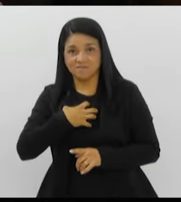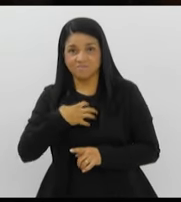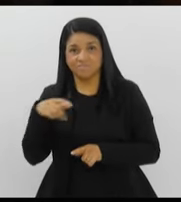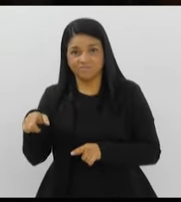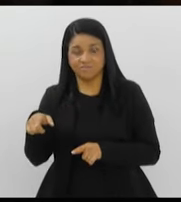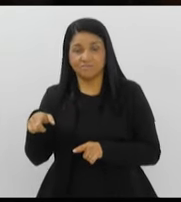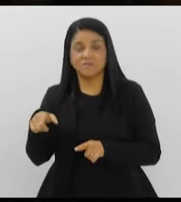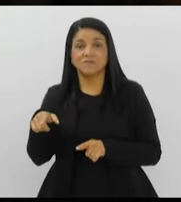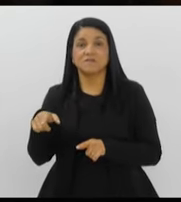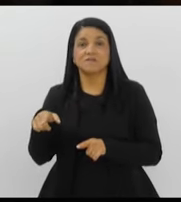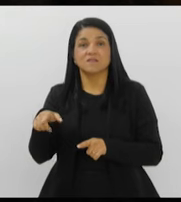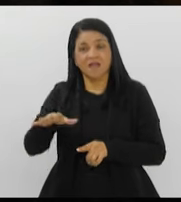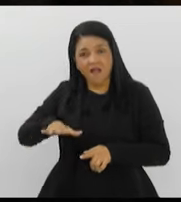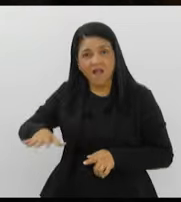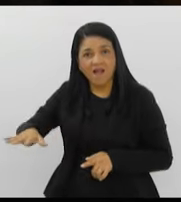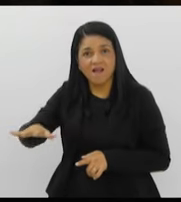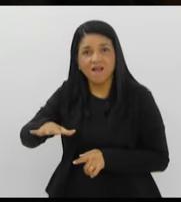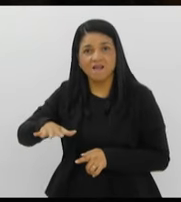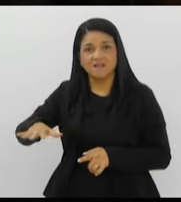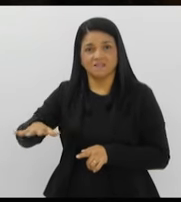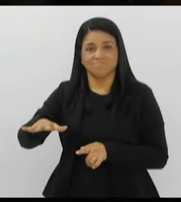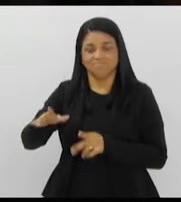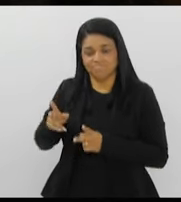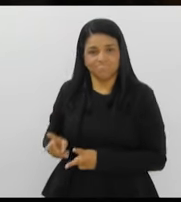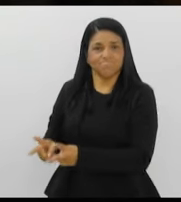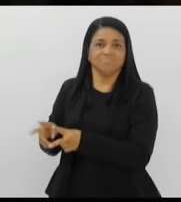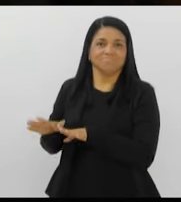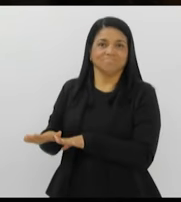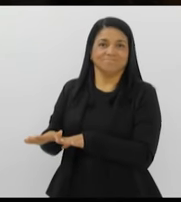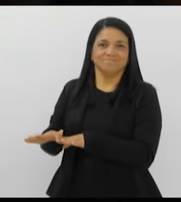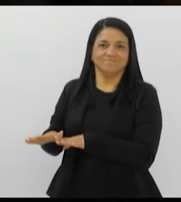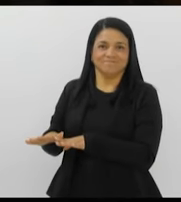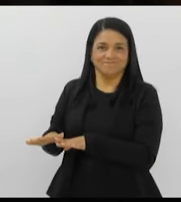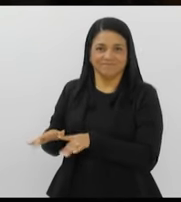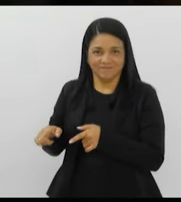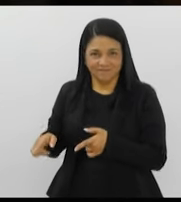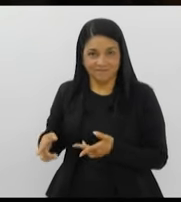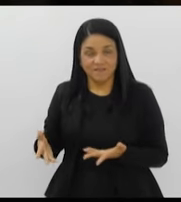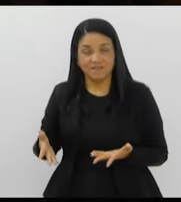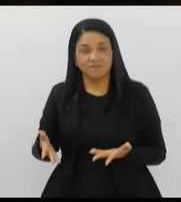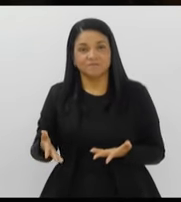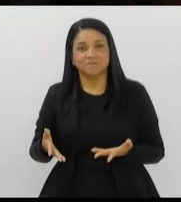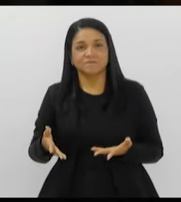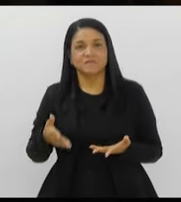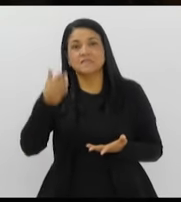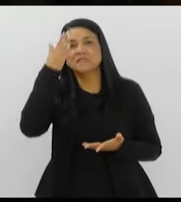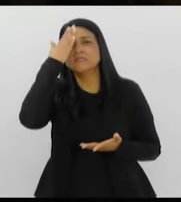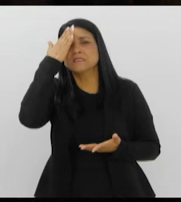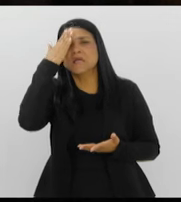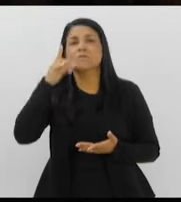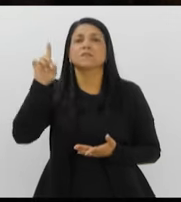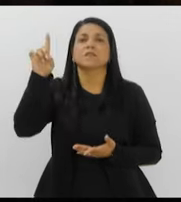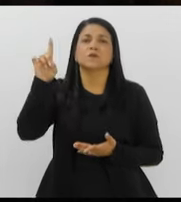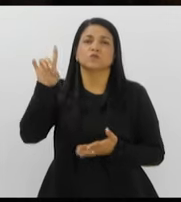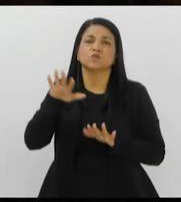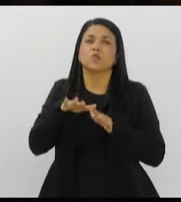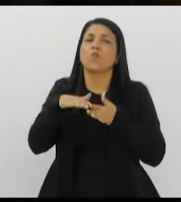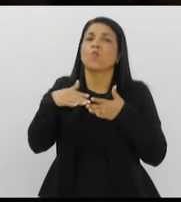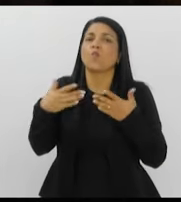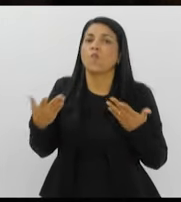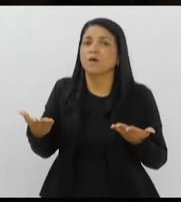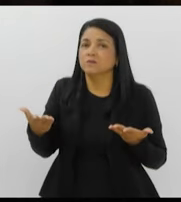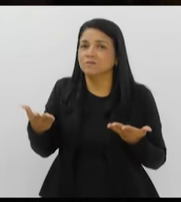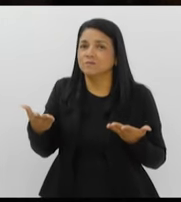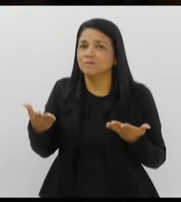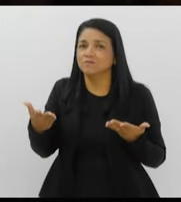no seu pedaço, no seu quadrado. E aí, sabe lá Deus quando, eu, por